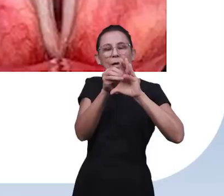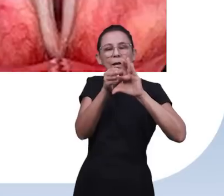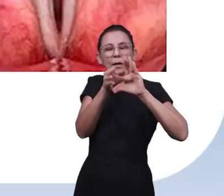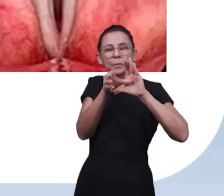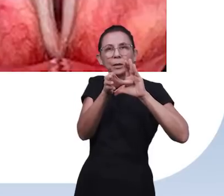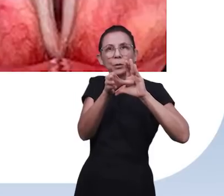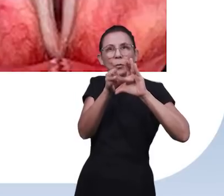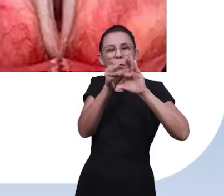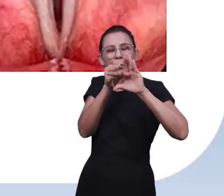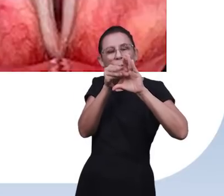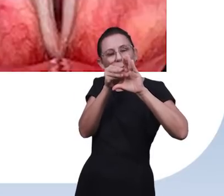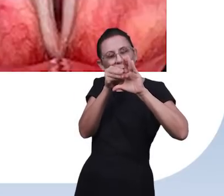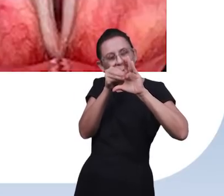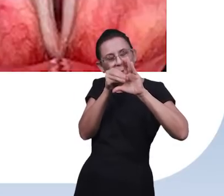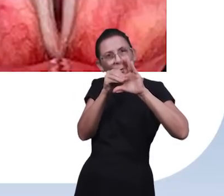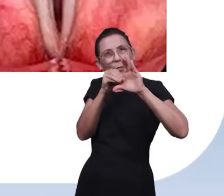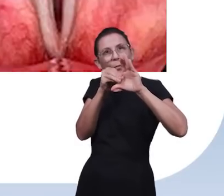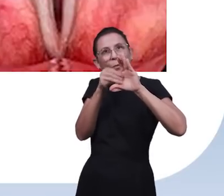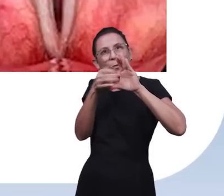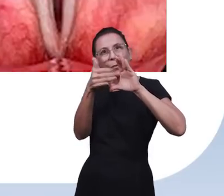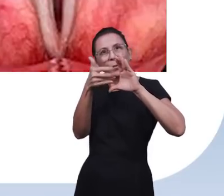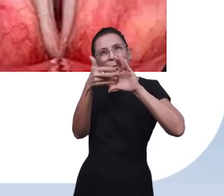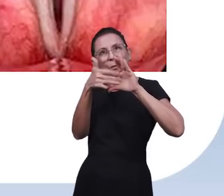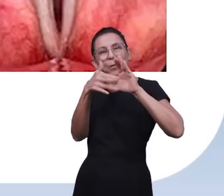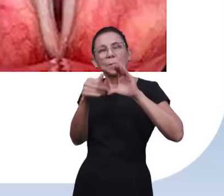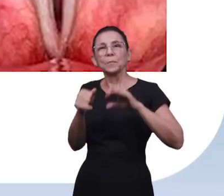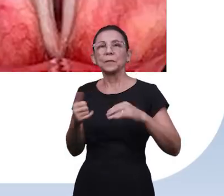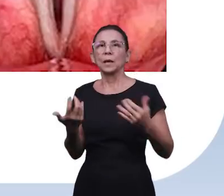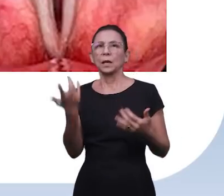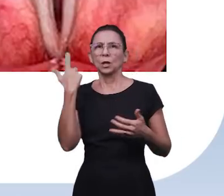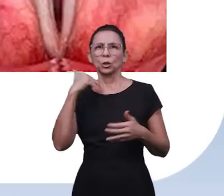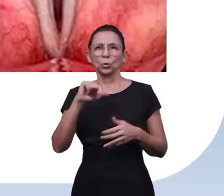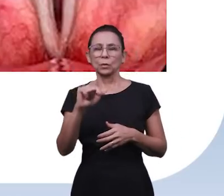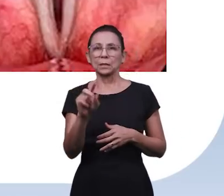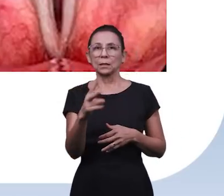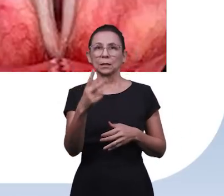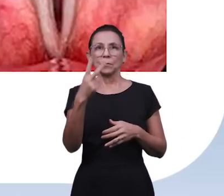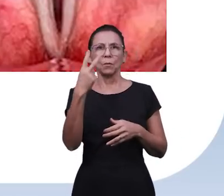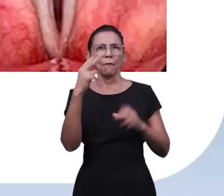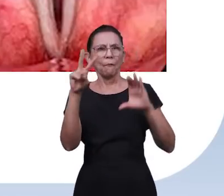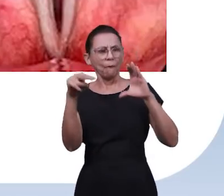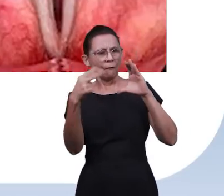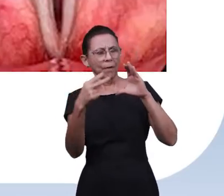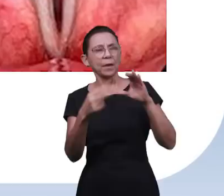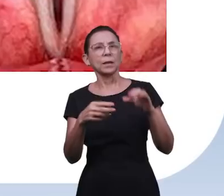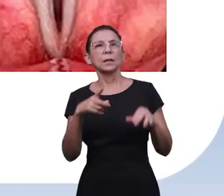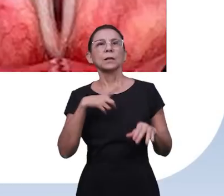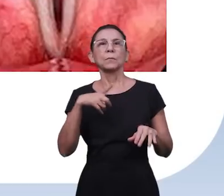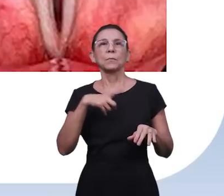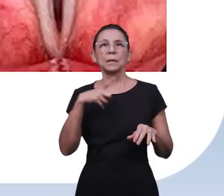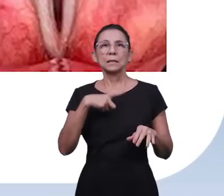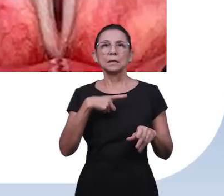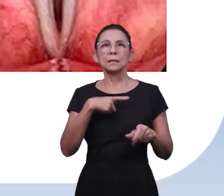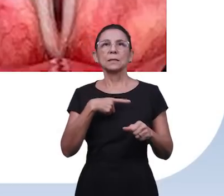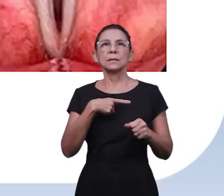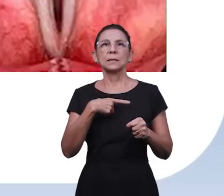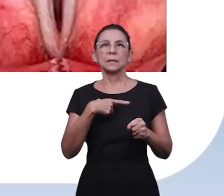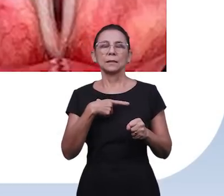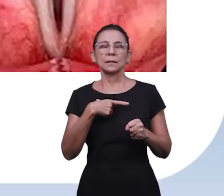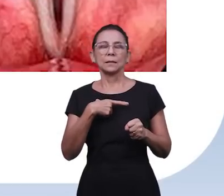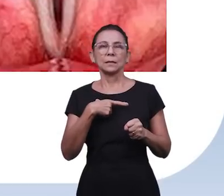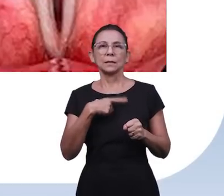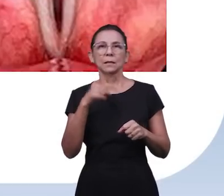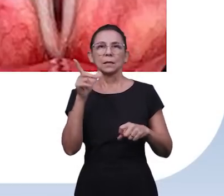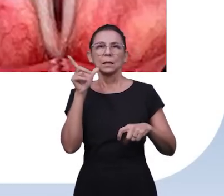conseguimos ver. Existe um exame que o otorrino faz, que é a videolaringoscopia, com uma